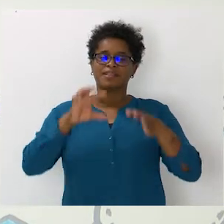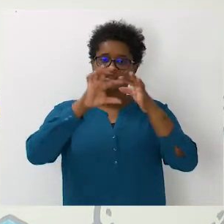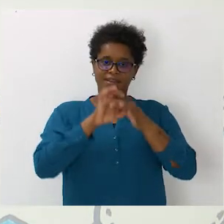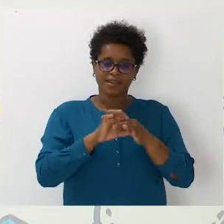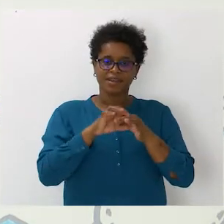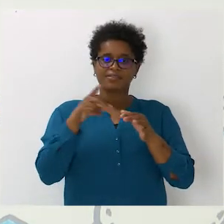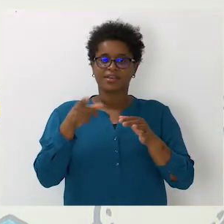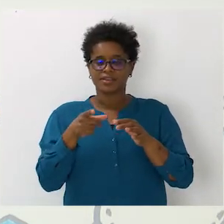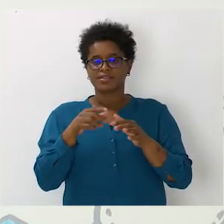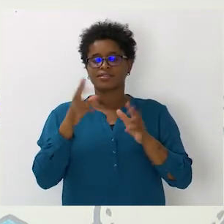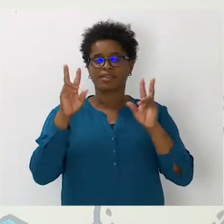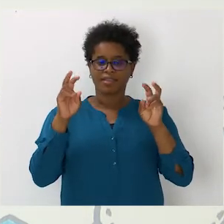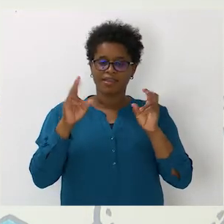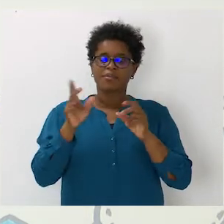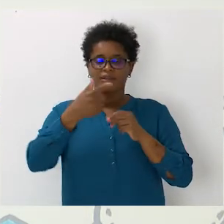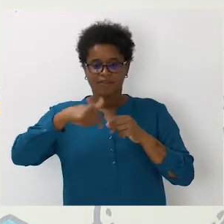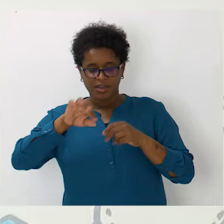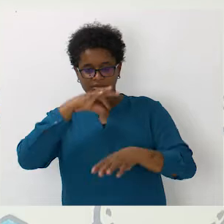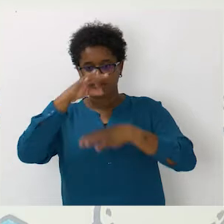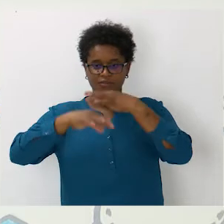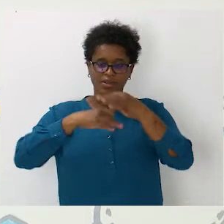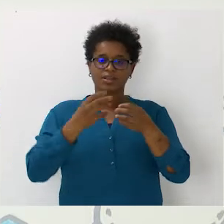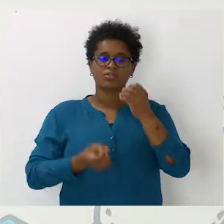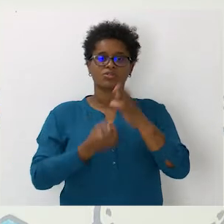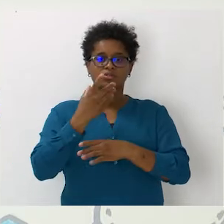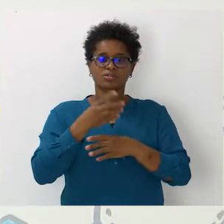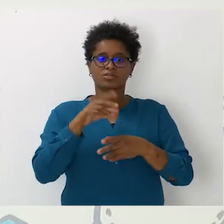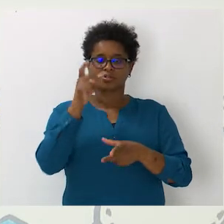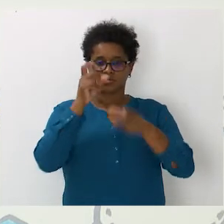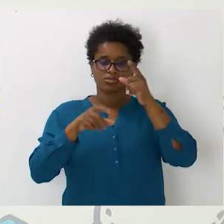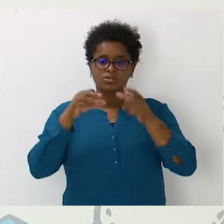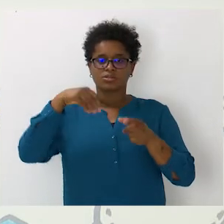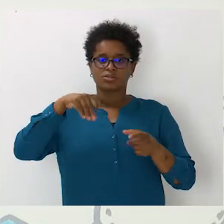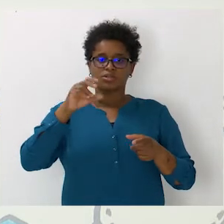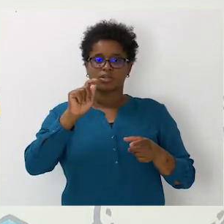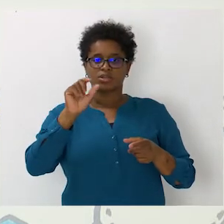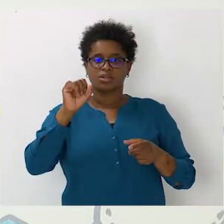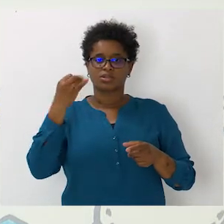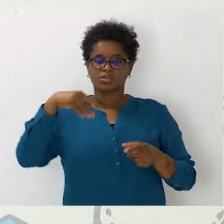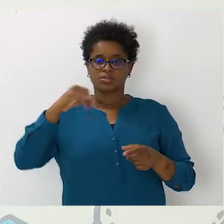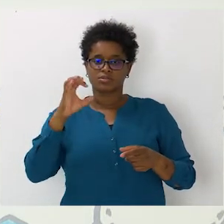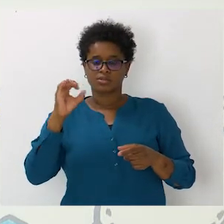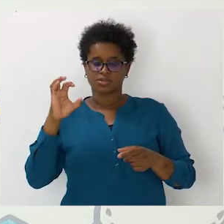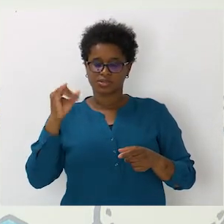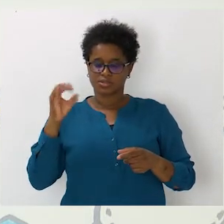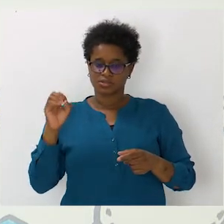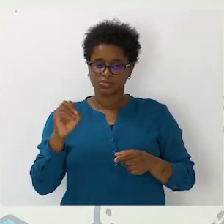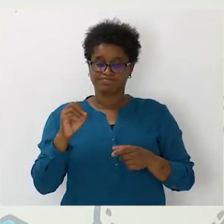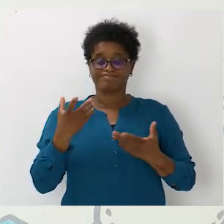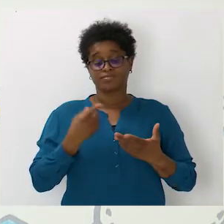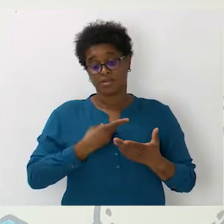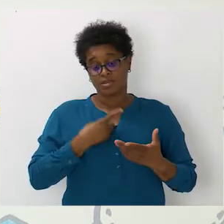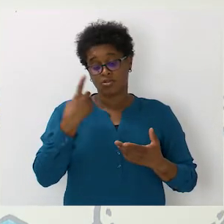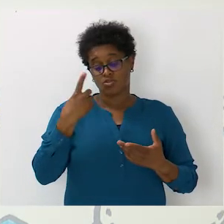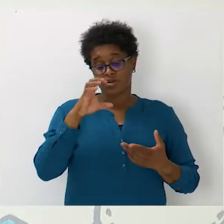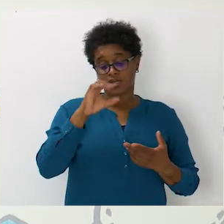ligado a este tema, vamos falar da origem da população dos egípcios. Sendo